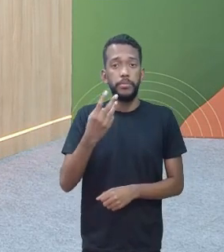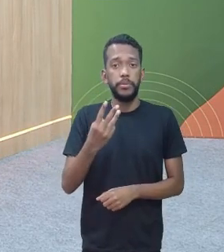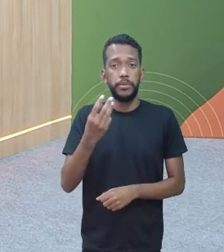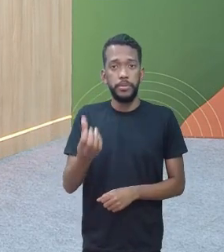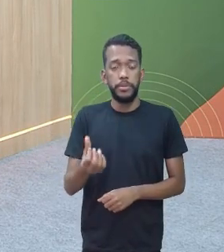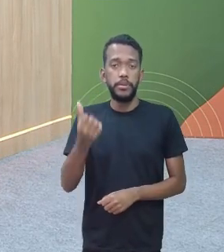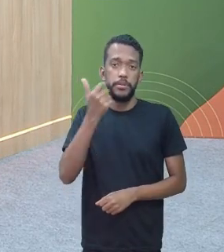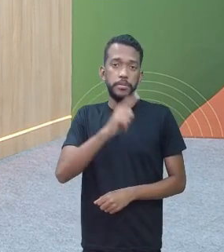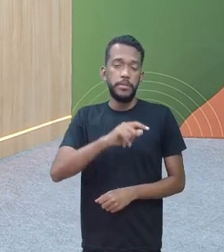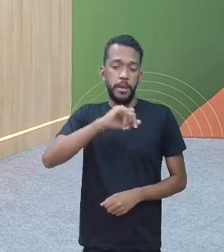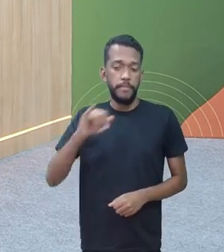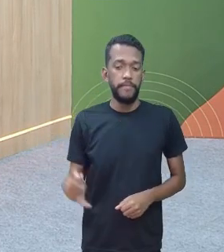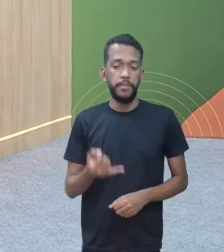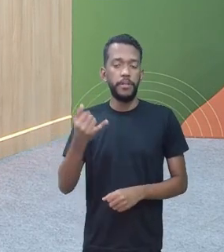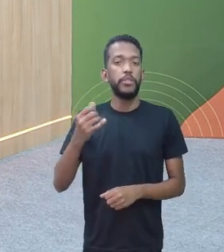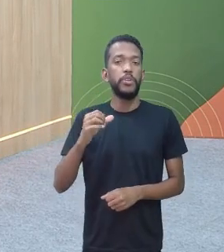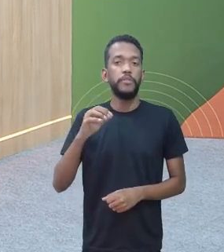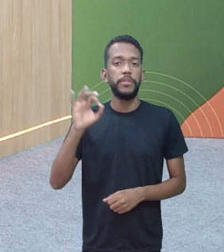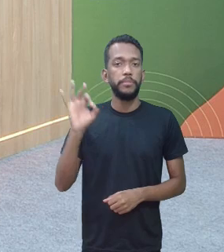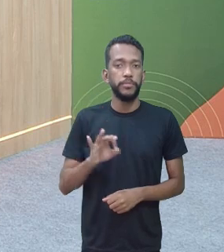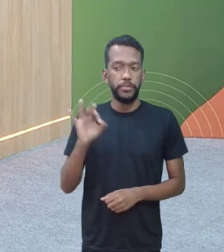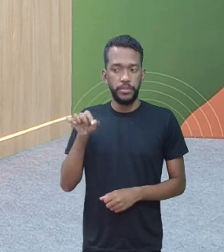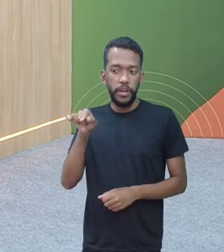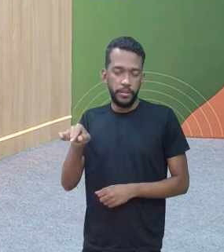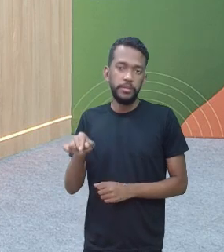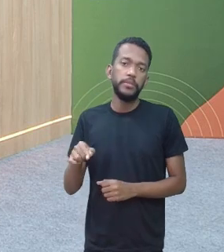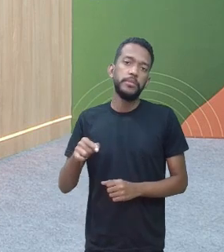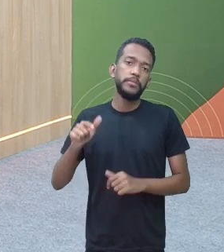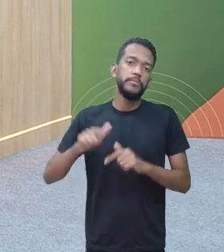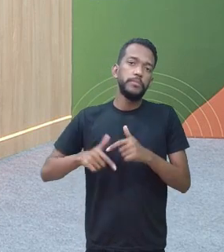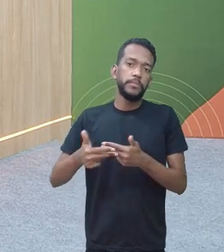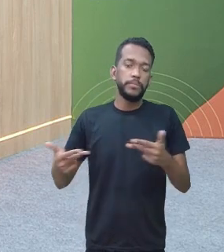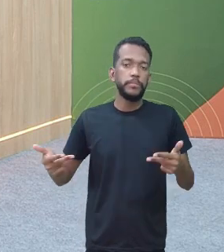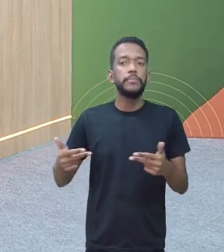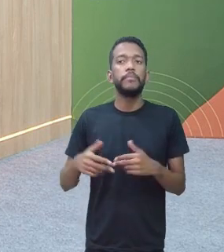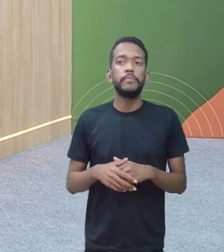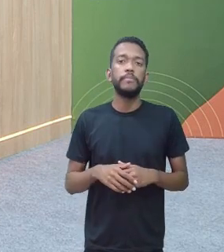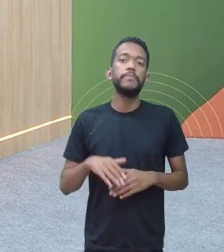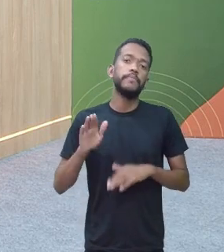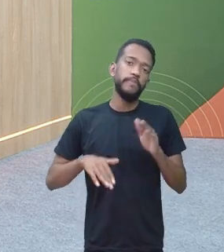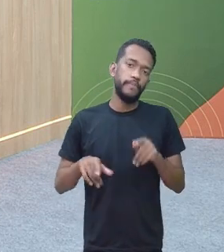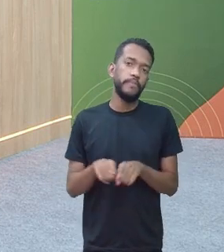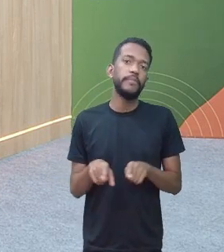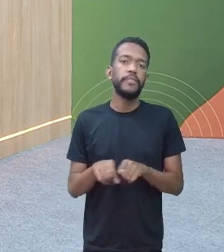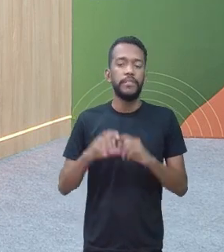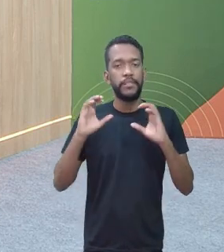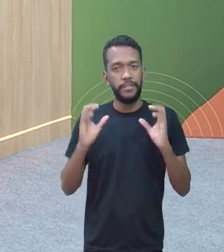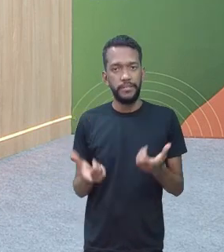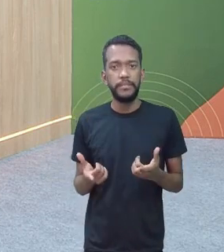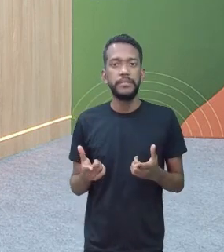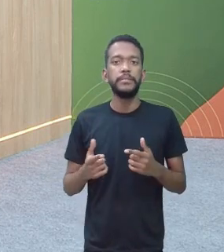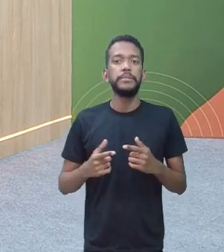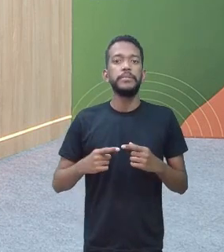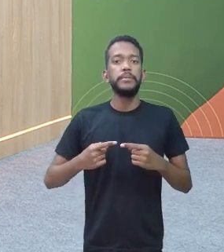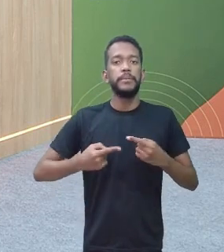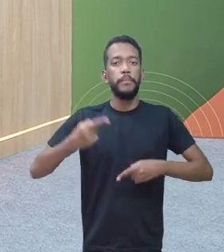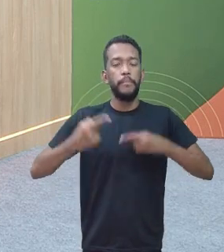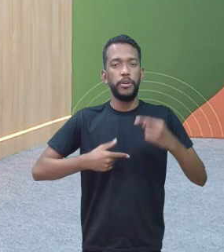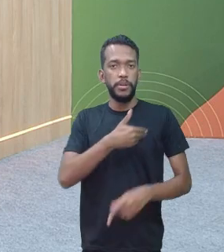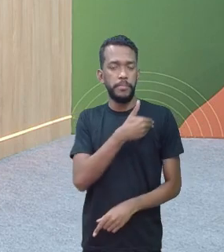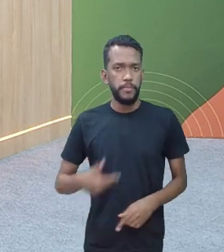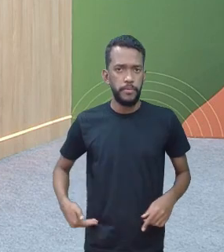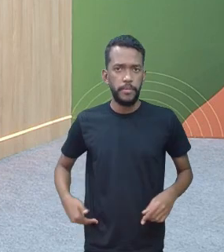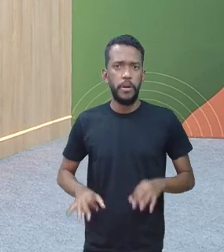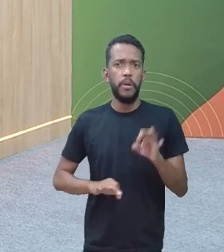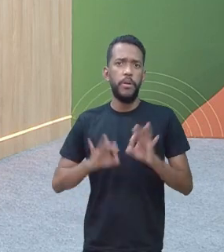reaproveitado 90% desse material reciclável. E isso depende, além, é claro, das políticas públicas, da organização dos